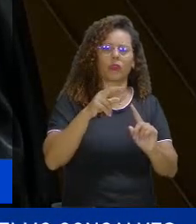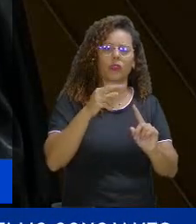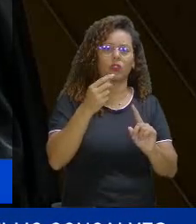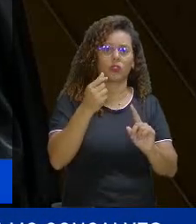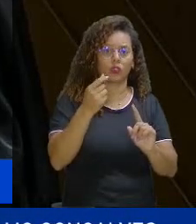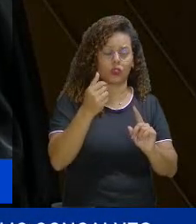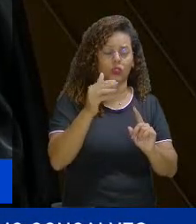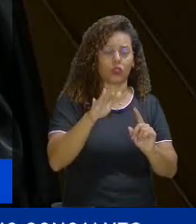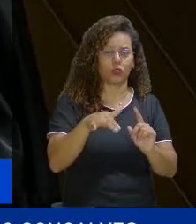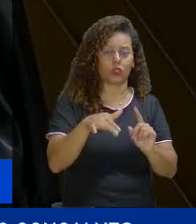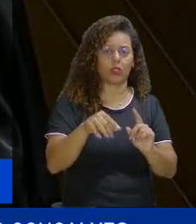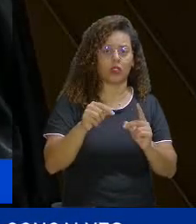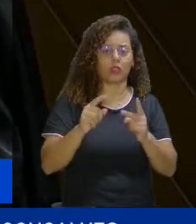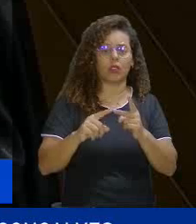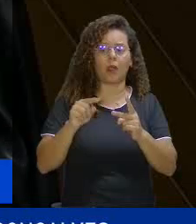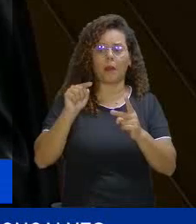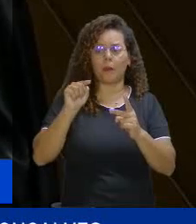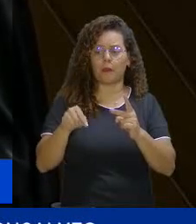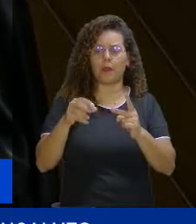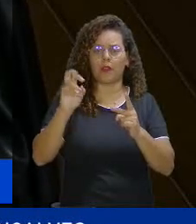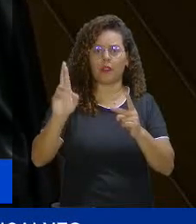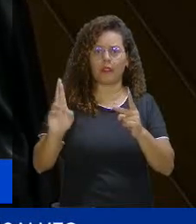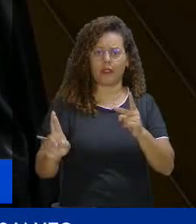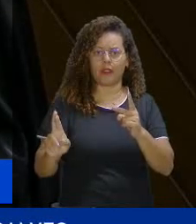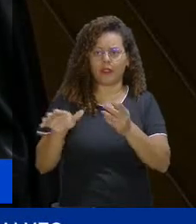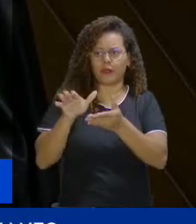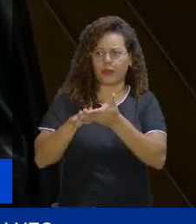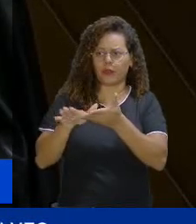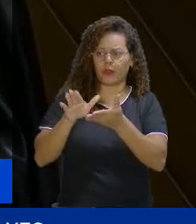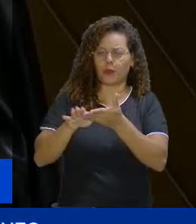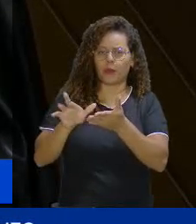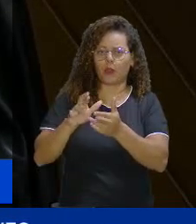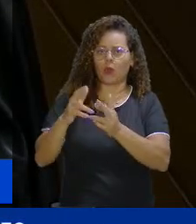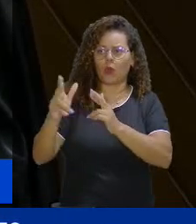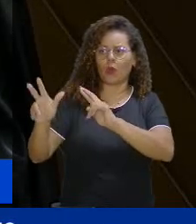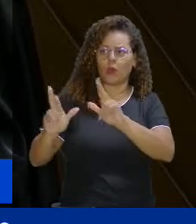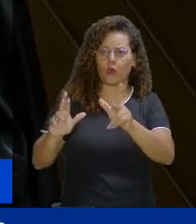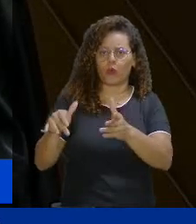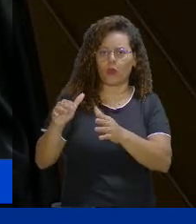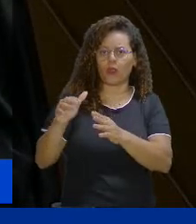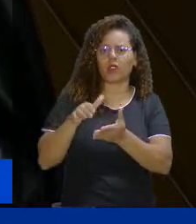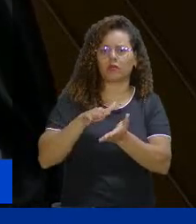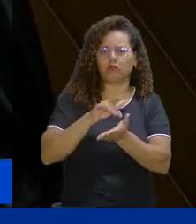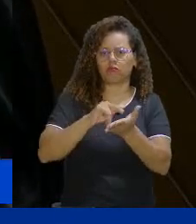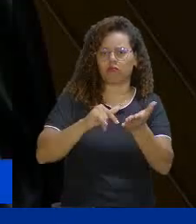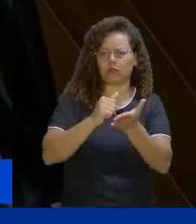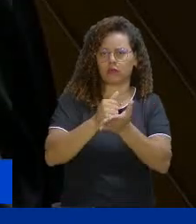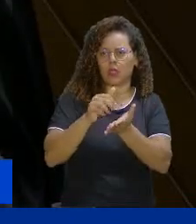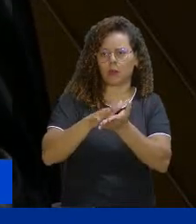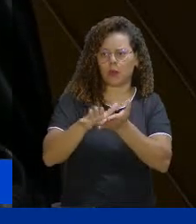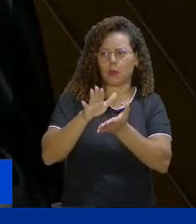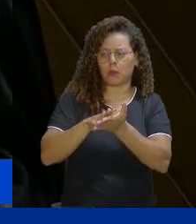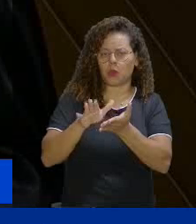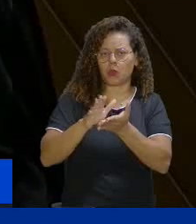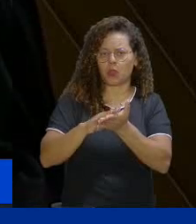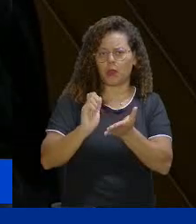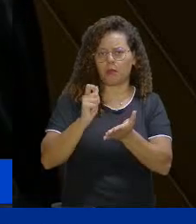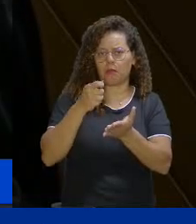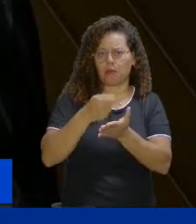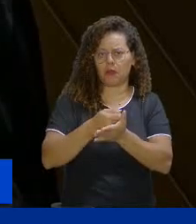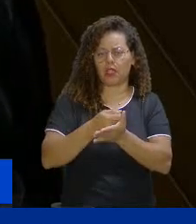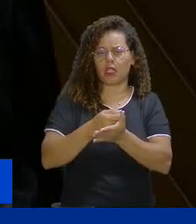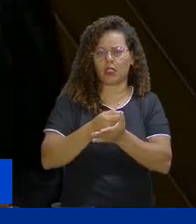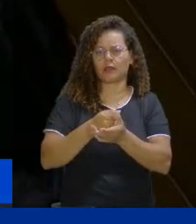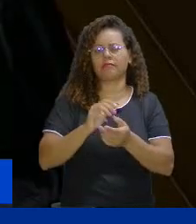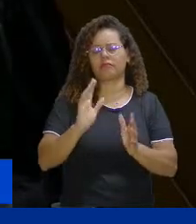em dinheiro e R$ 1.000 correspondem a despesas efetivamente contratadas, gasto financeiro, paga com recursos